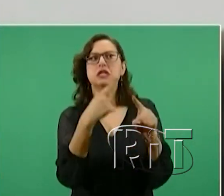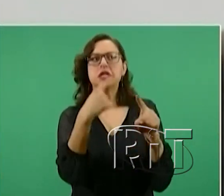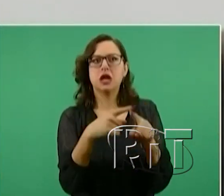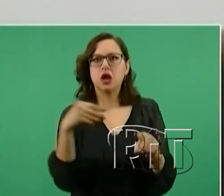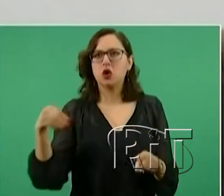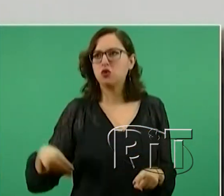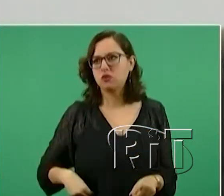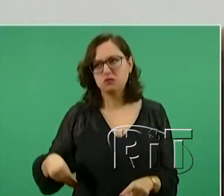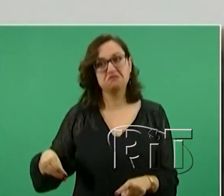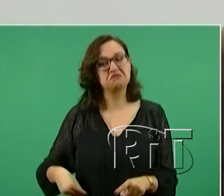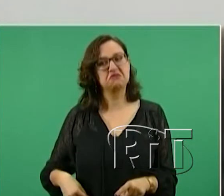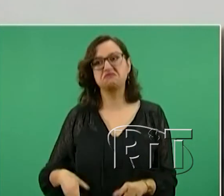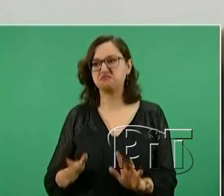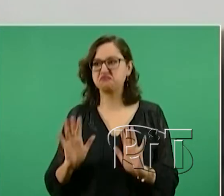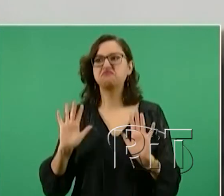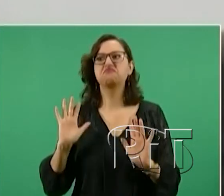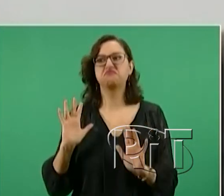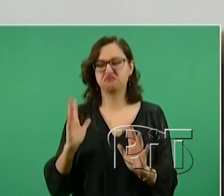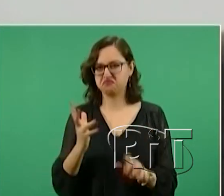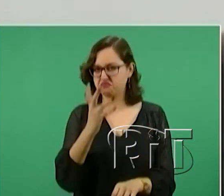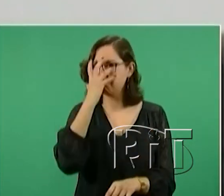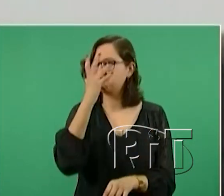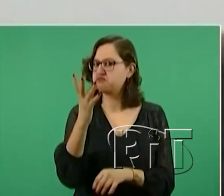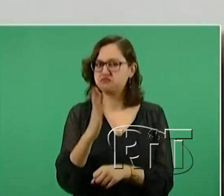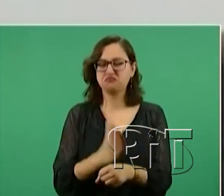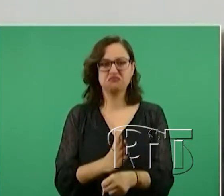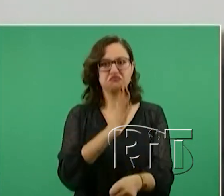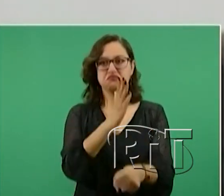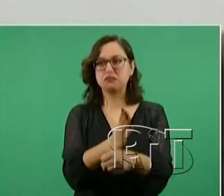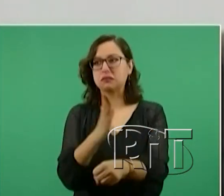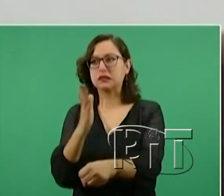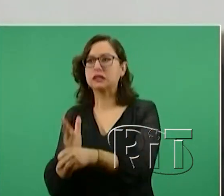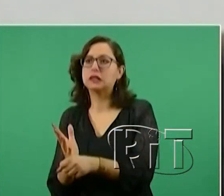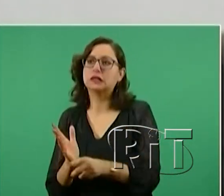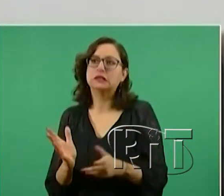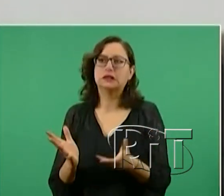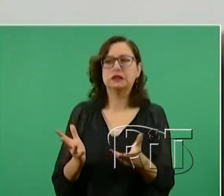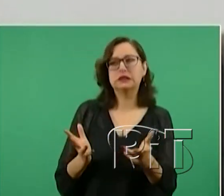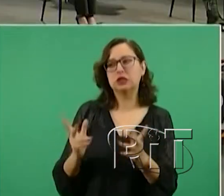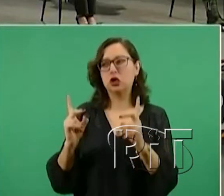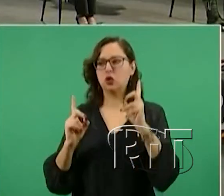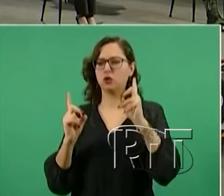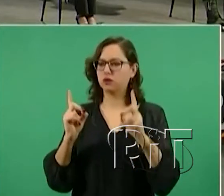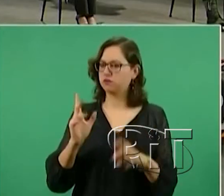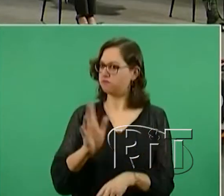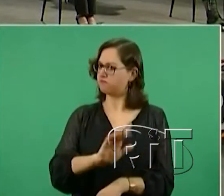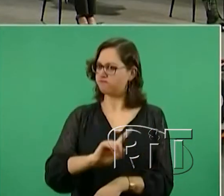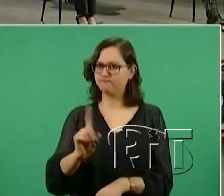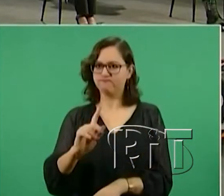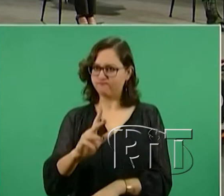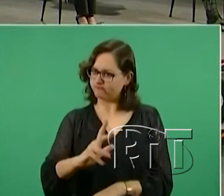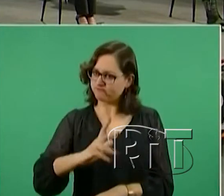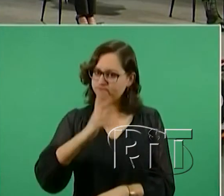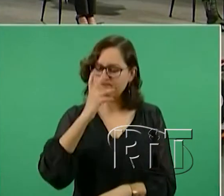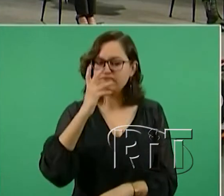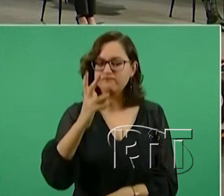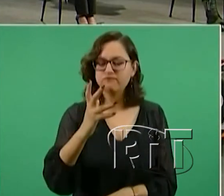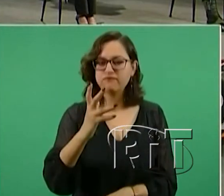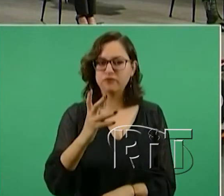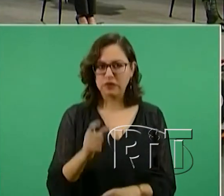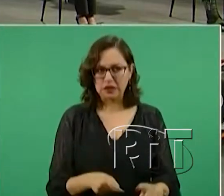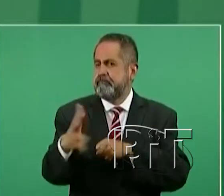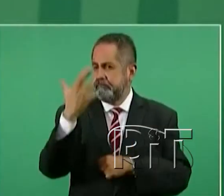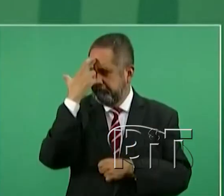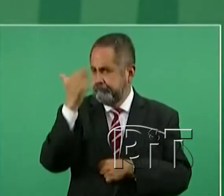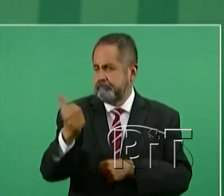que ocorreu com evidências podemos estabelecer Quem é responsável por isso obrador explicou que o inquérito está nas